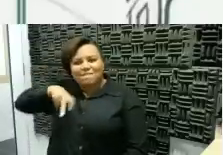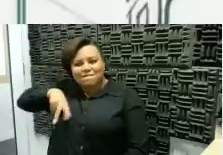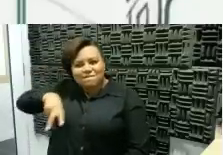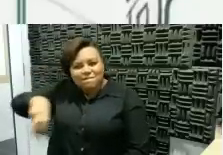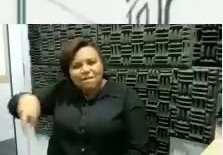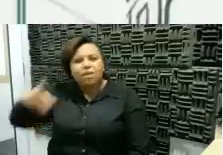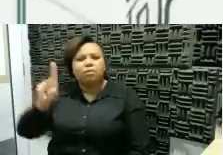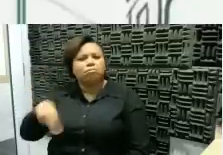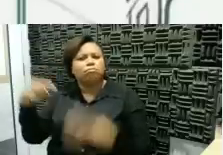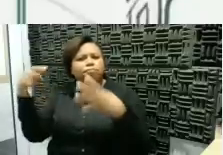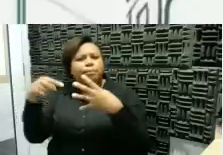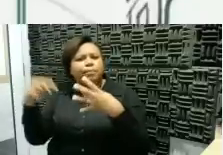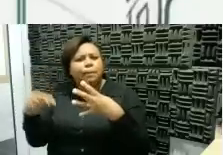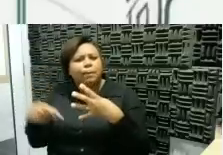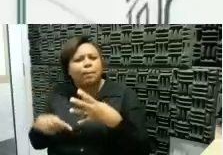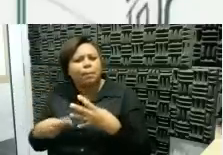vai